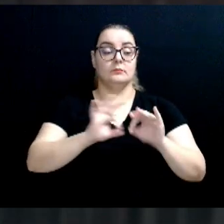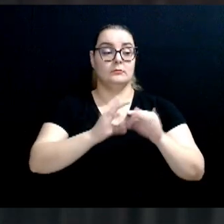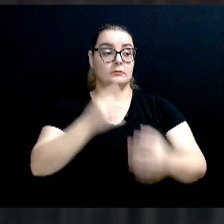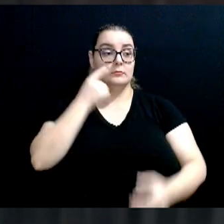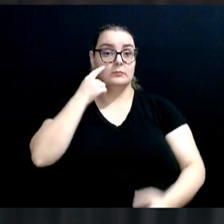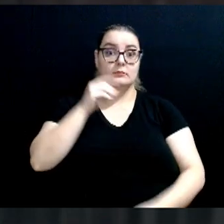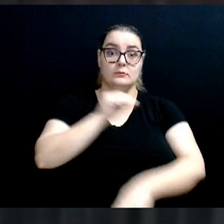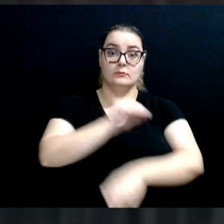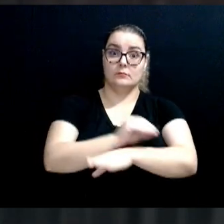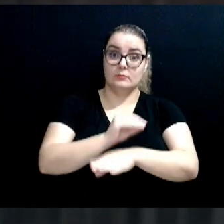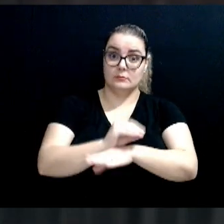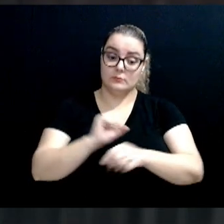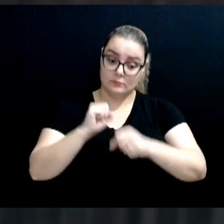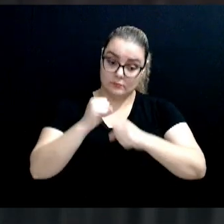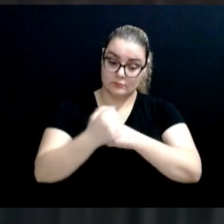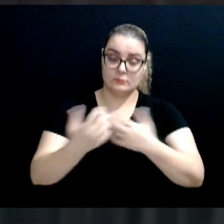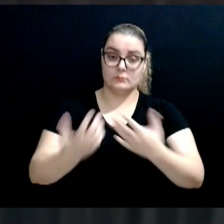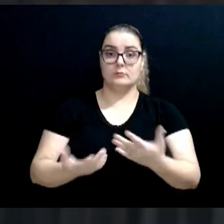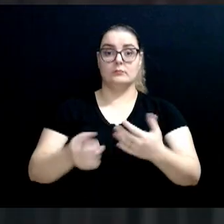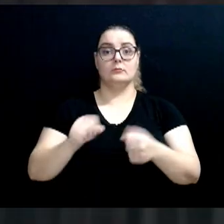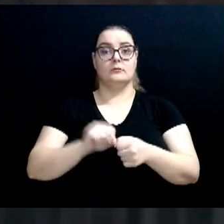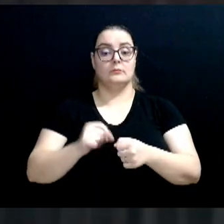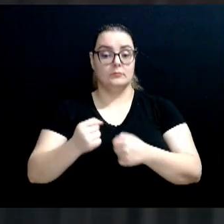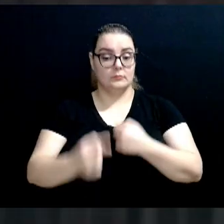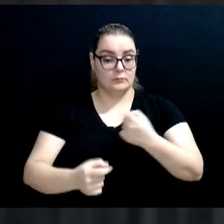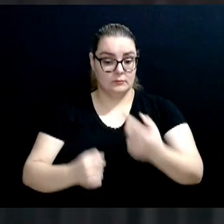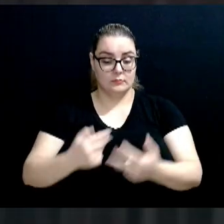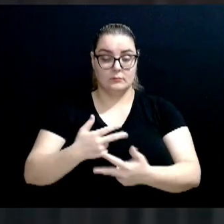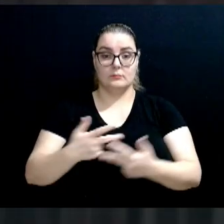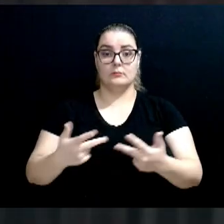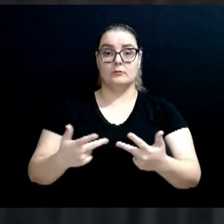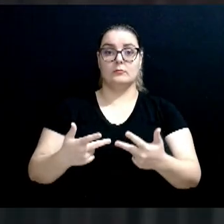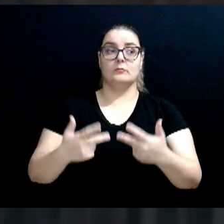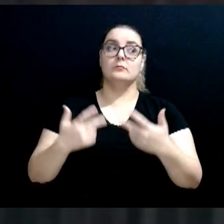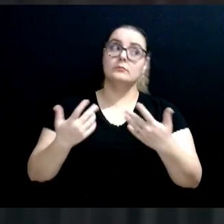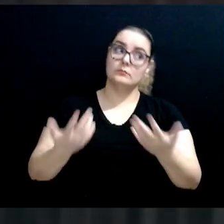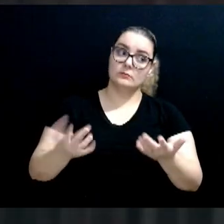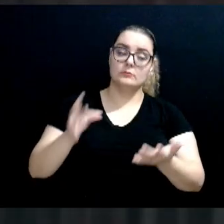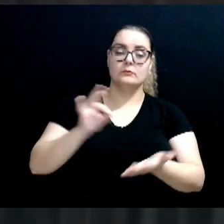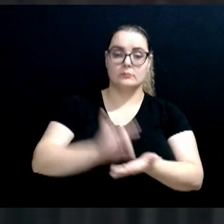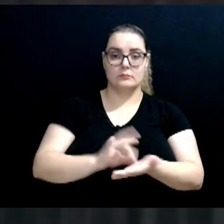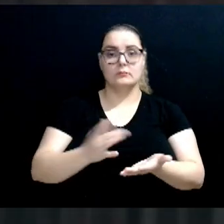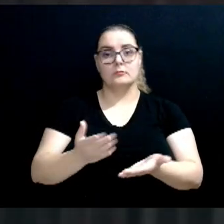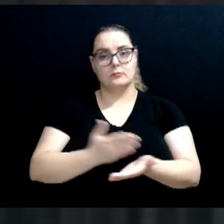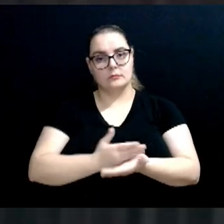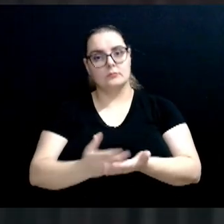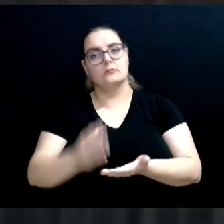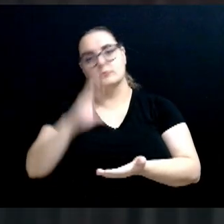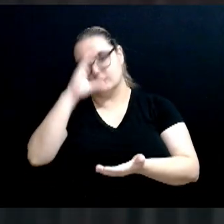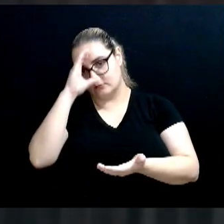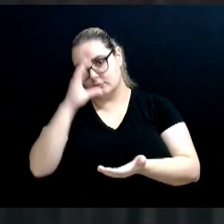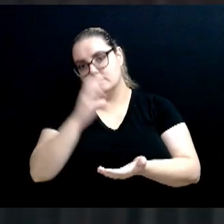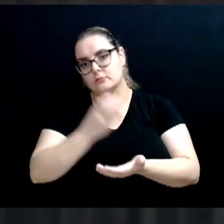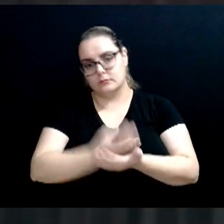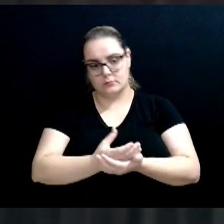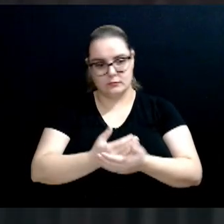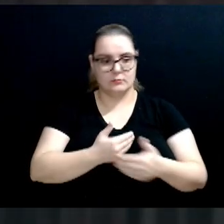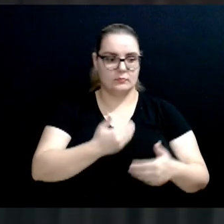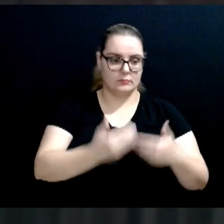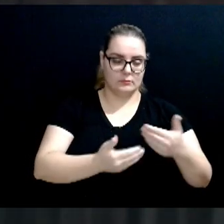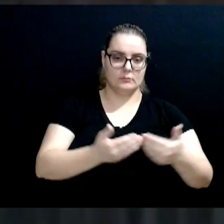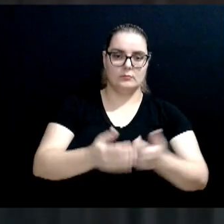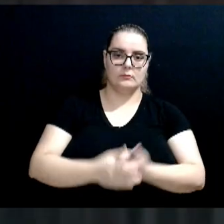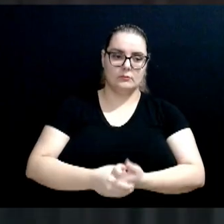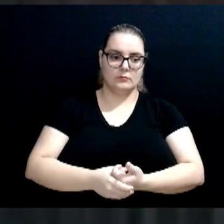deixa eu fazer alguma coisa, acaba que realmente começa a confiar e nesse processo. Então,